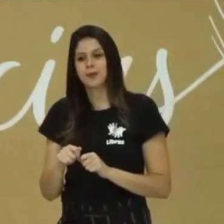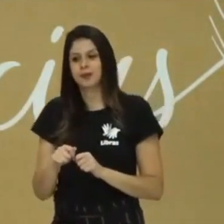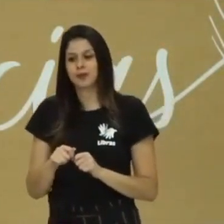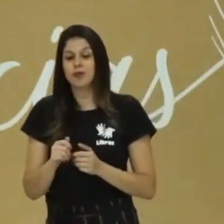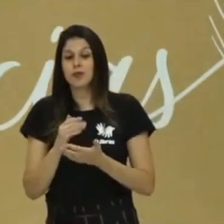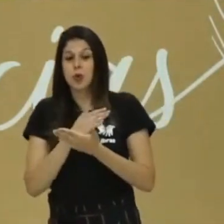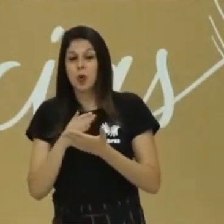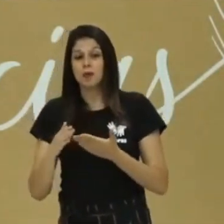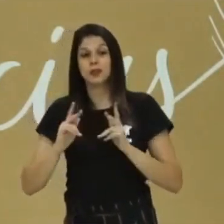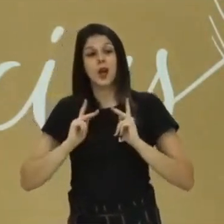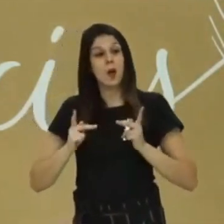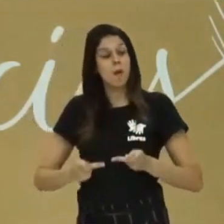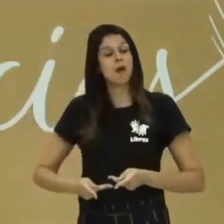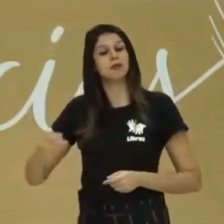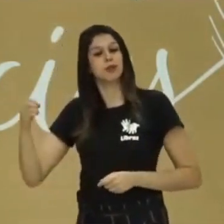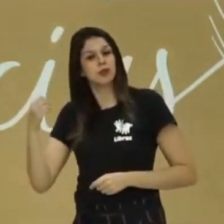da humanidade